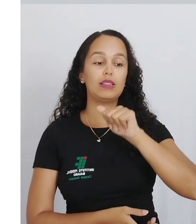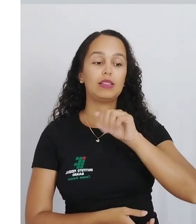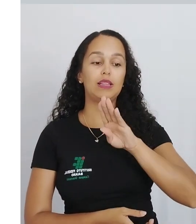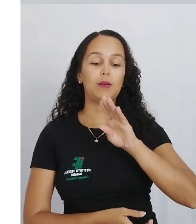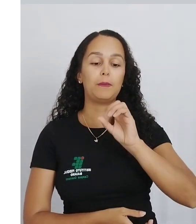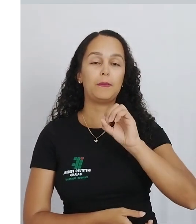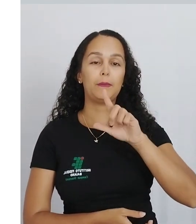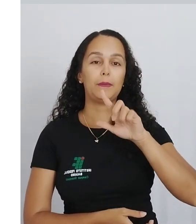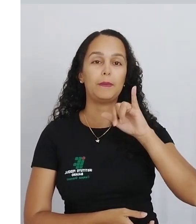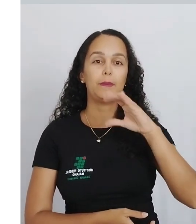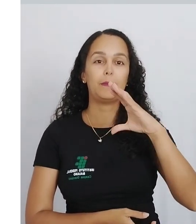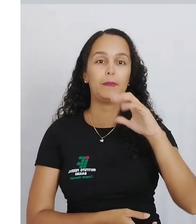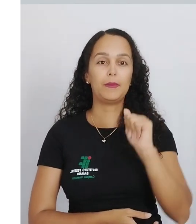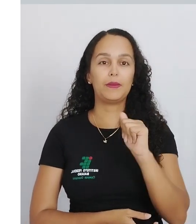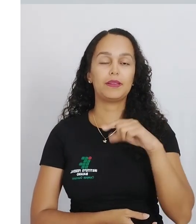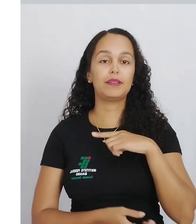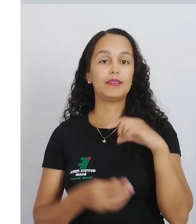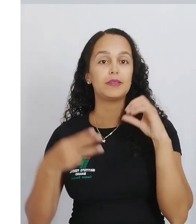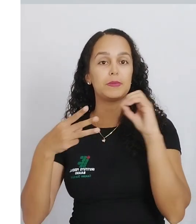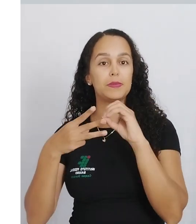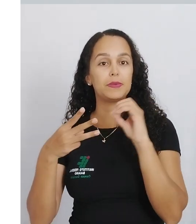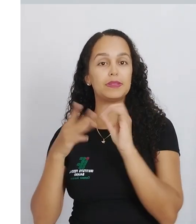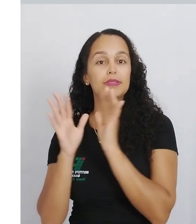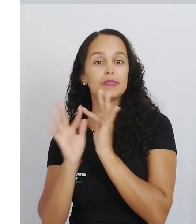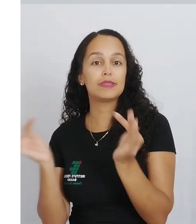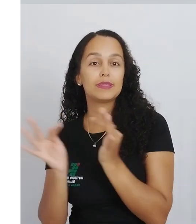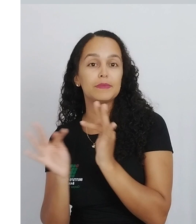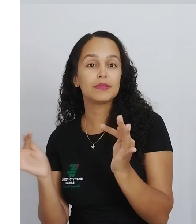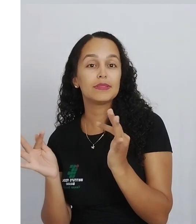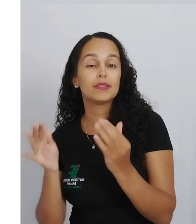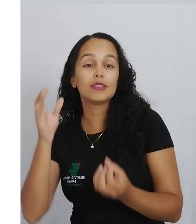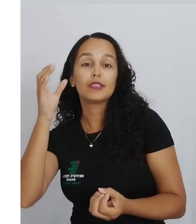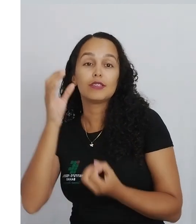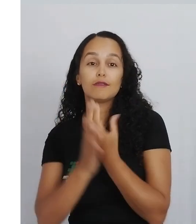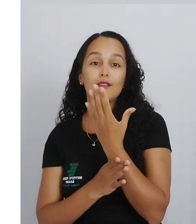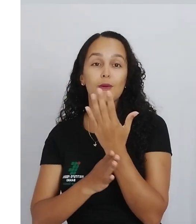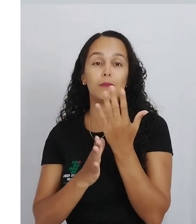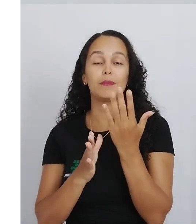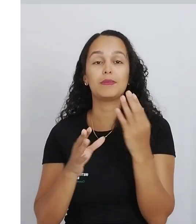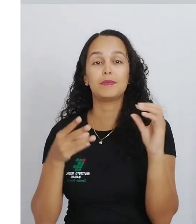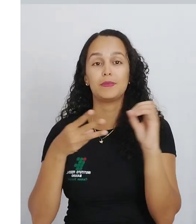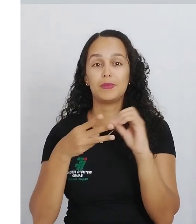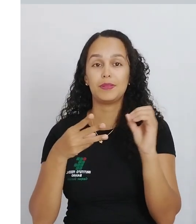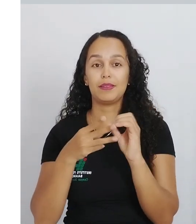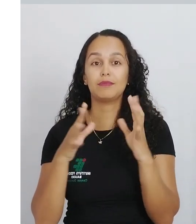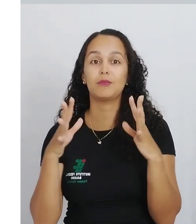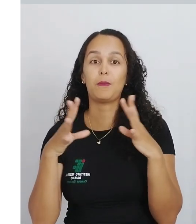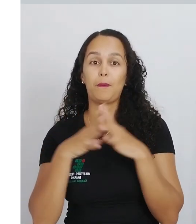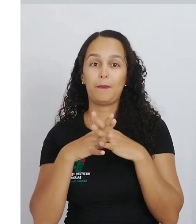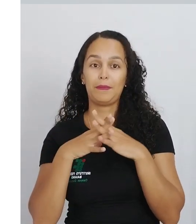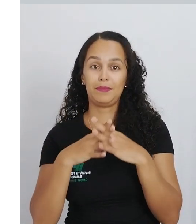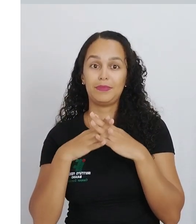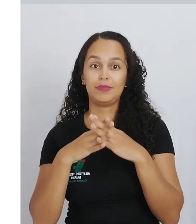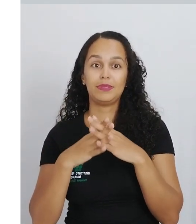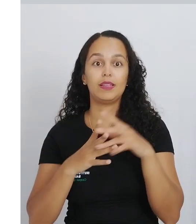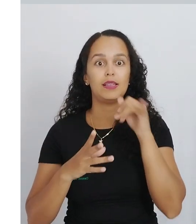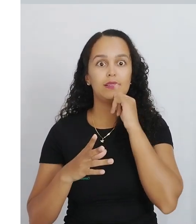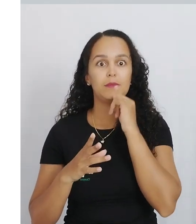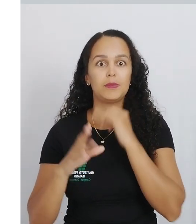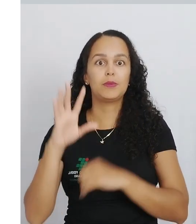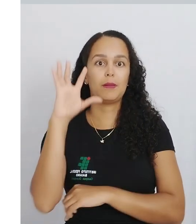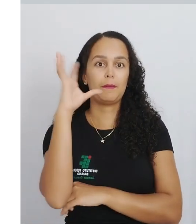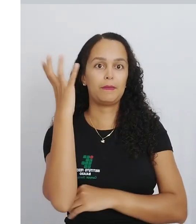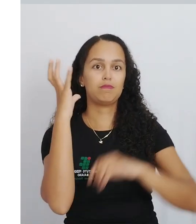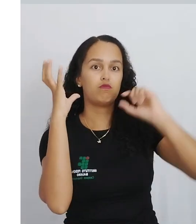presença de energia vão formar moléculas complexas. É o caso, por exemplo, da fotossíntese, né? Na fotossíntese, a planta